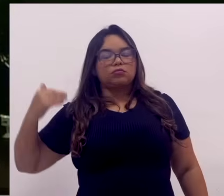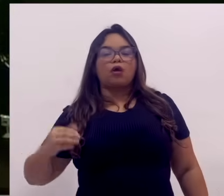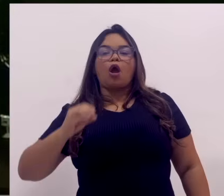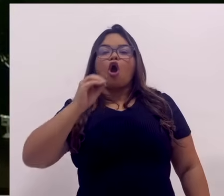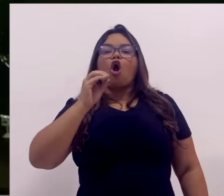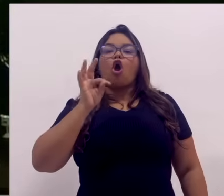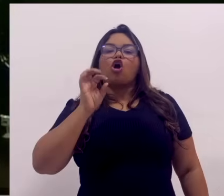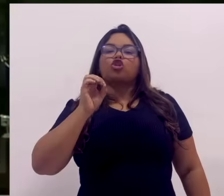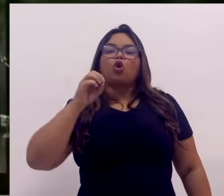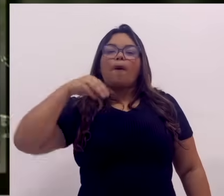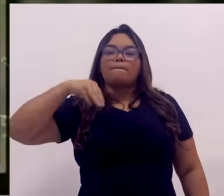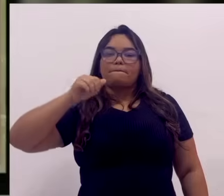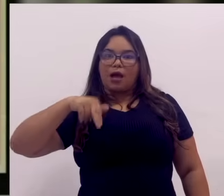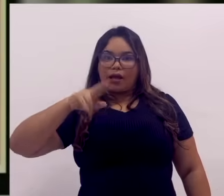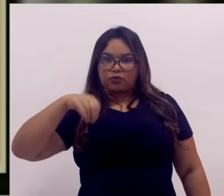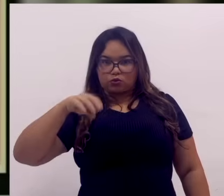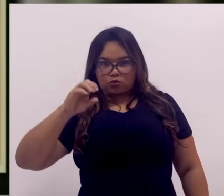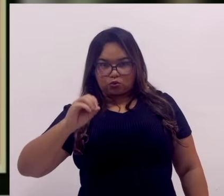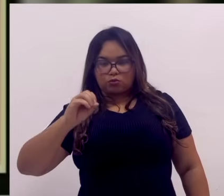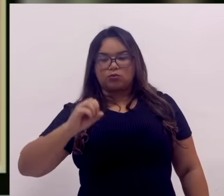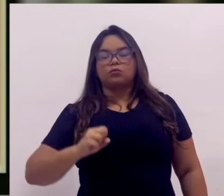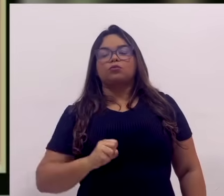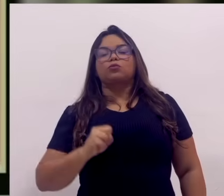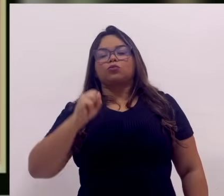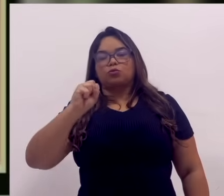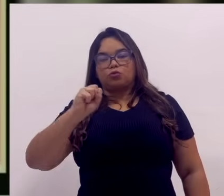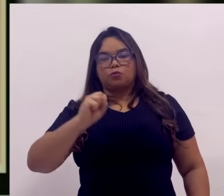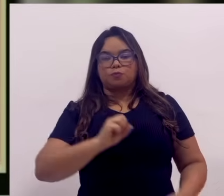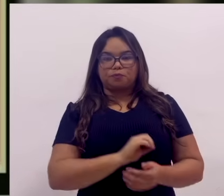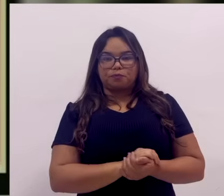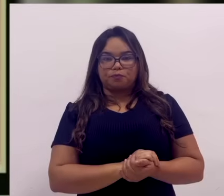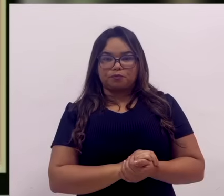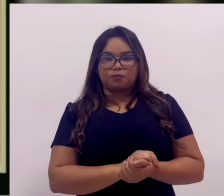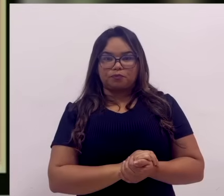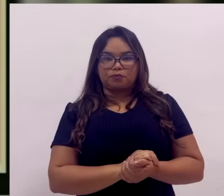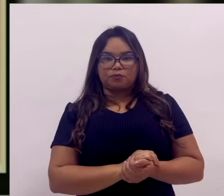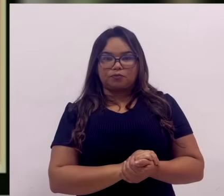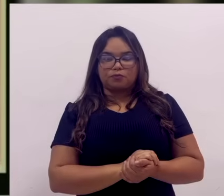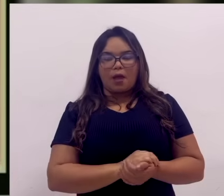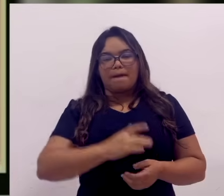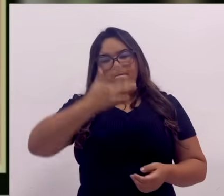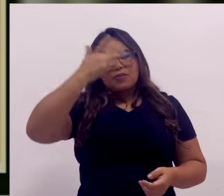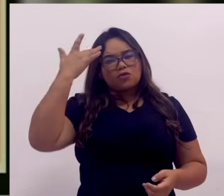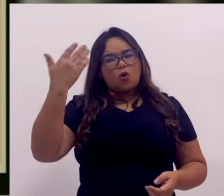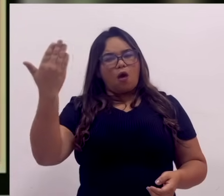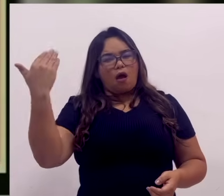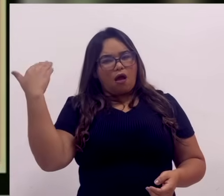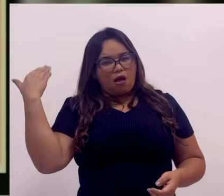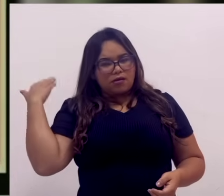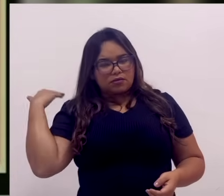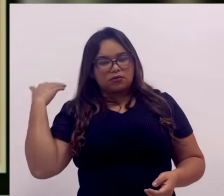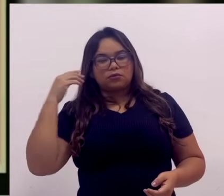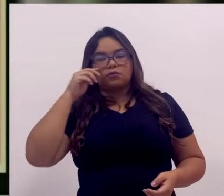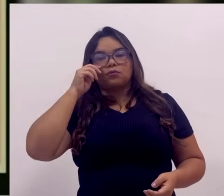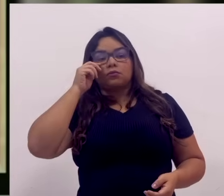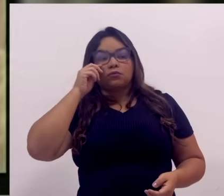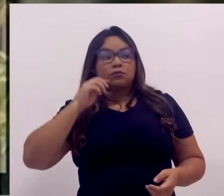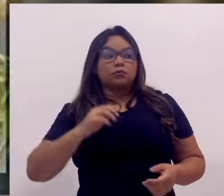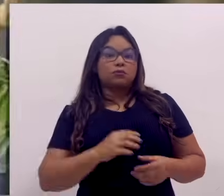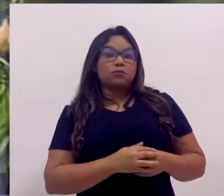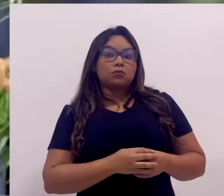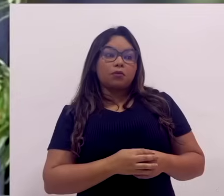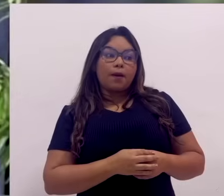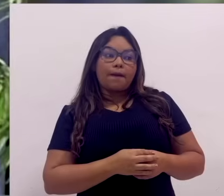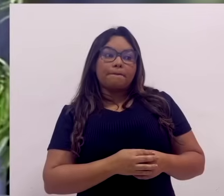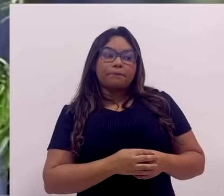dos otomanos, pontes sobre o Estreito de Bósforo, matrimônios, gente que vive ali hoje, do mesmo